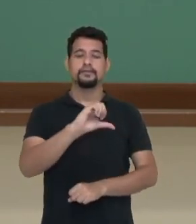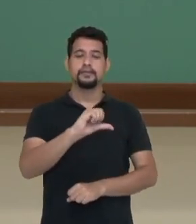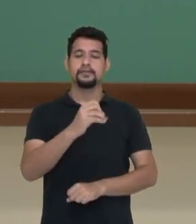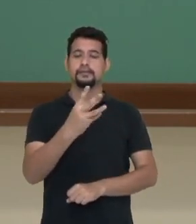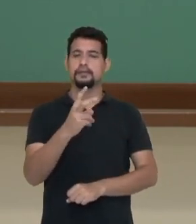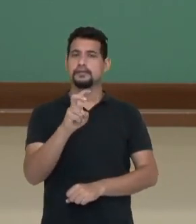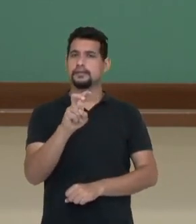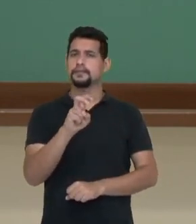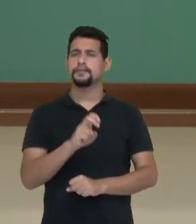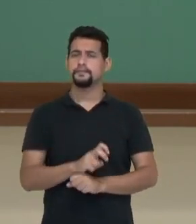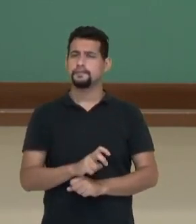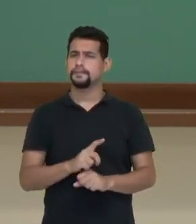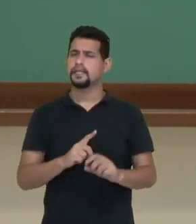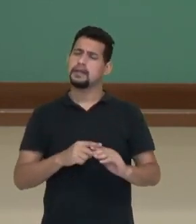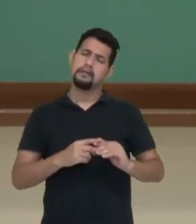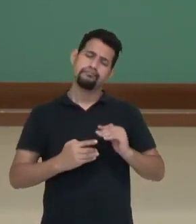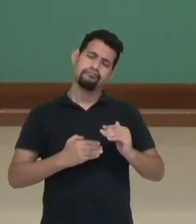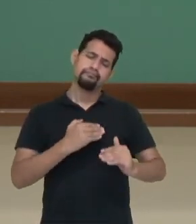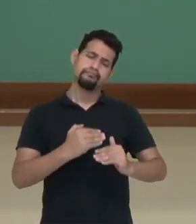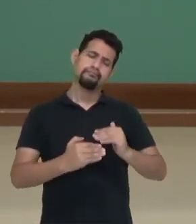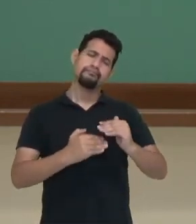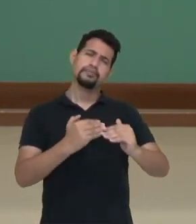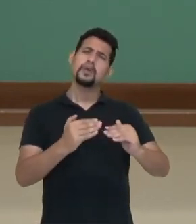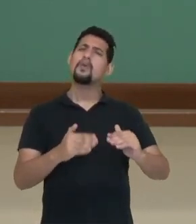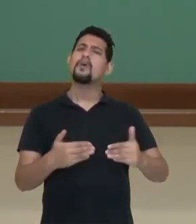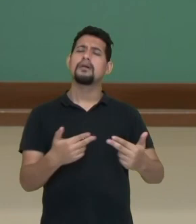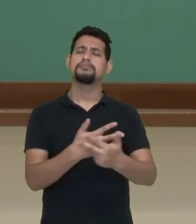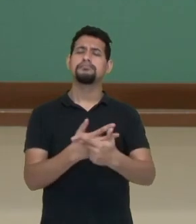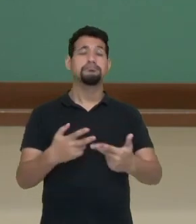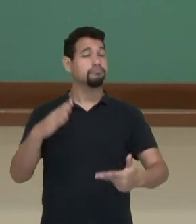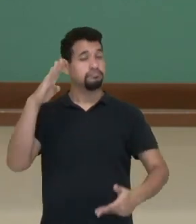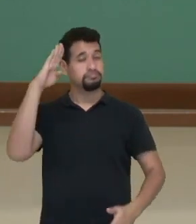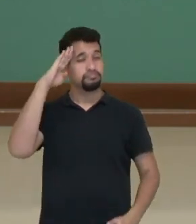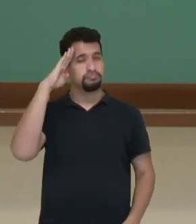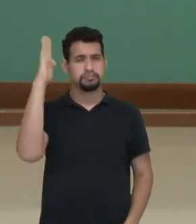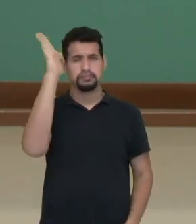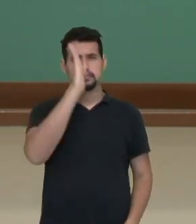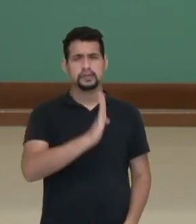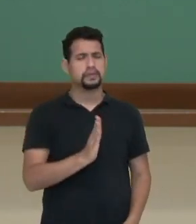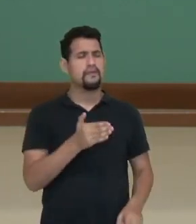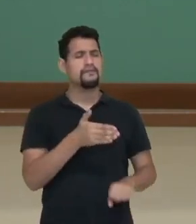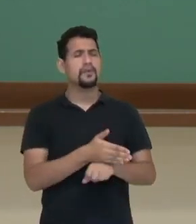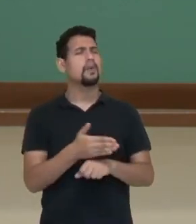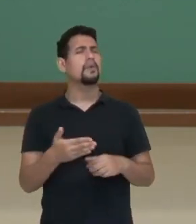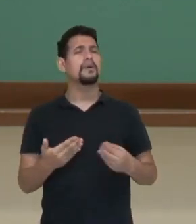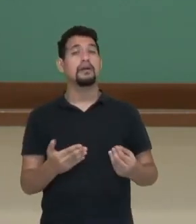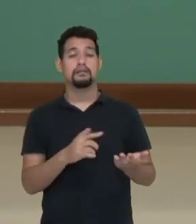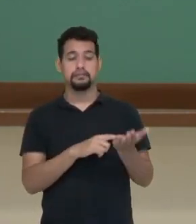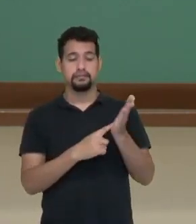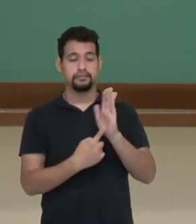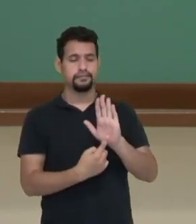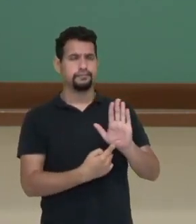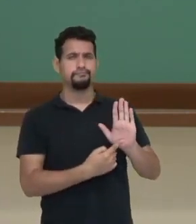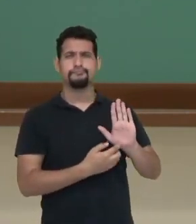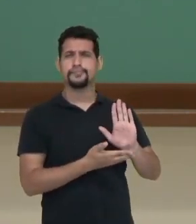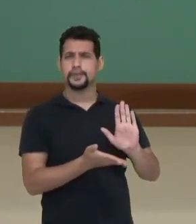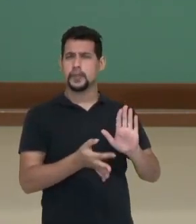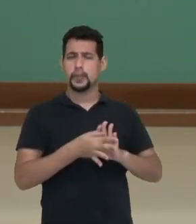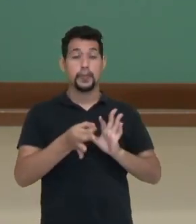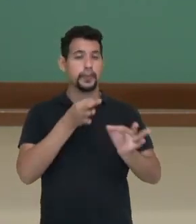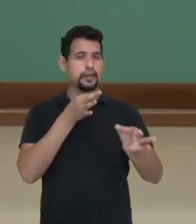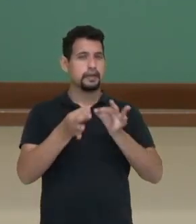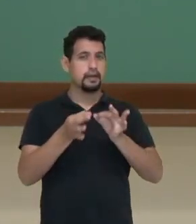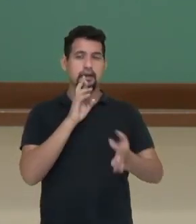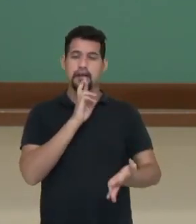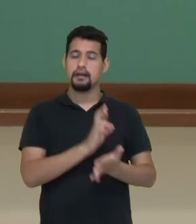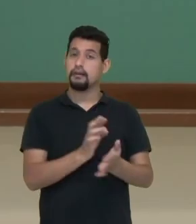1945. Desde então, quais funções o Exército Brasileiro vem exercendo? Então, eu trago aqui para vocês uma sugestão de